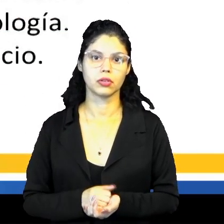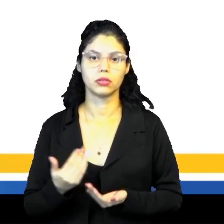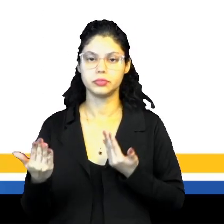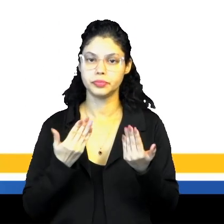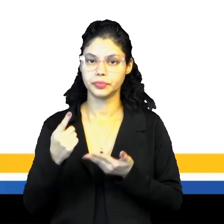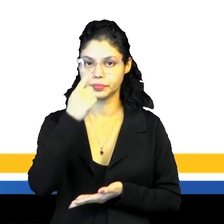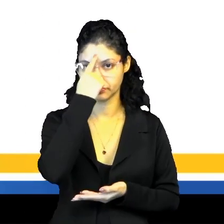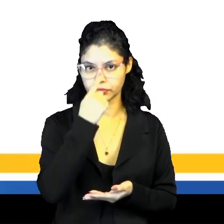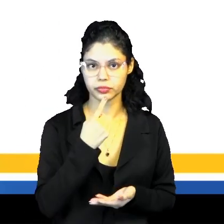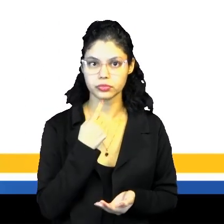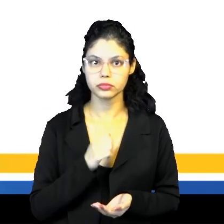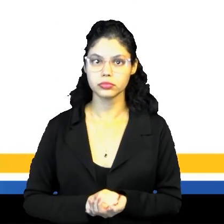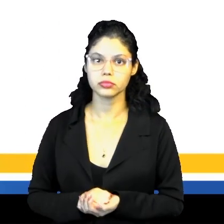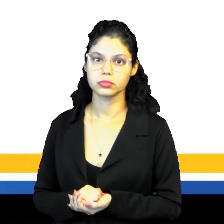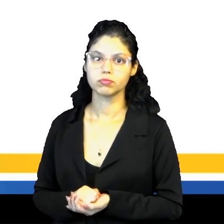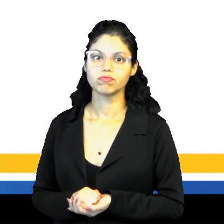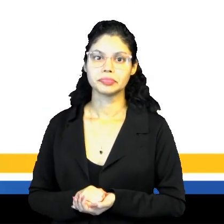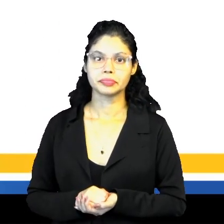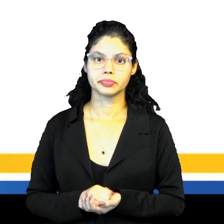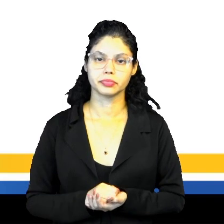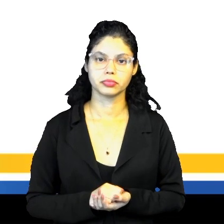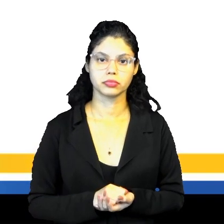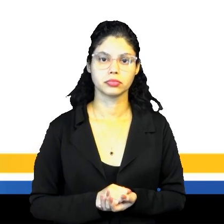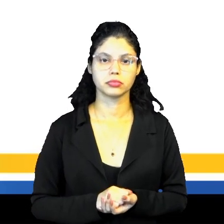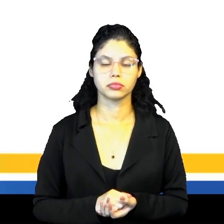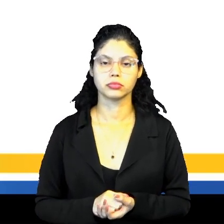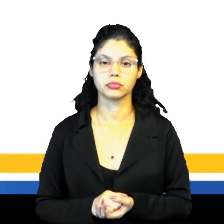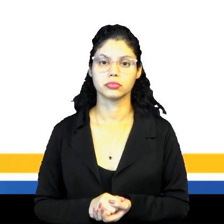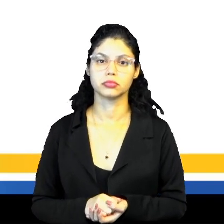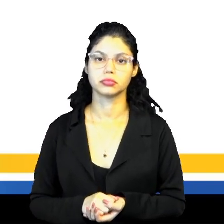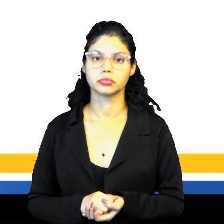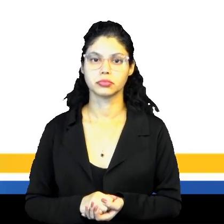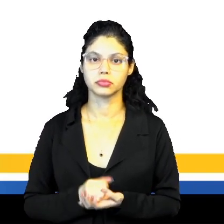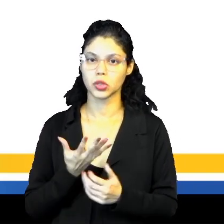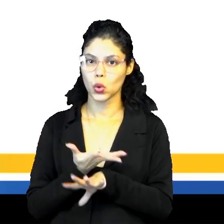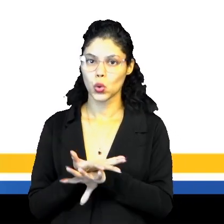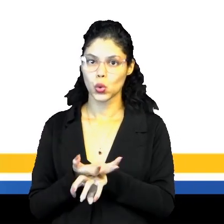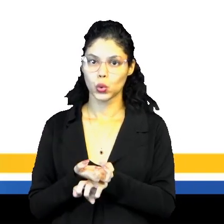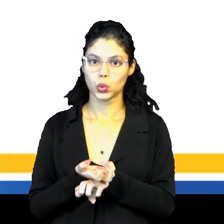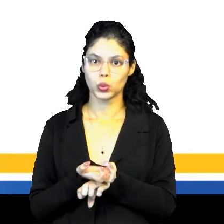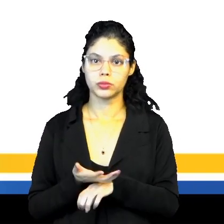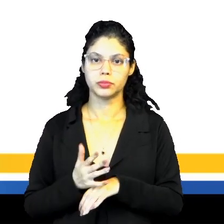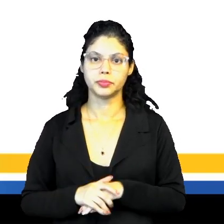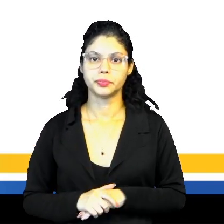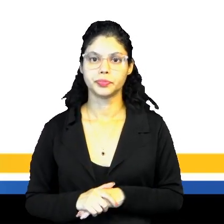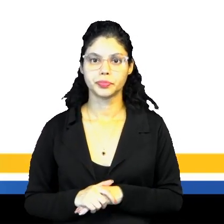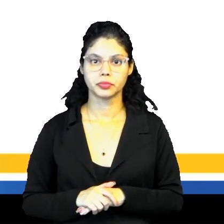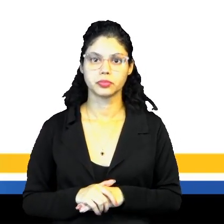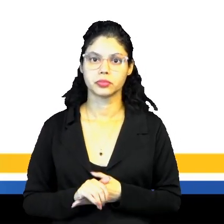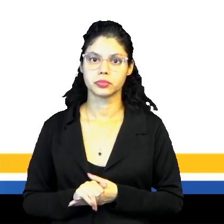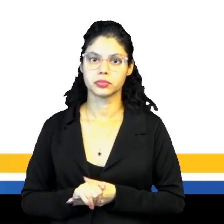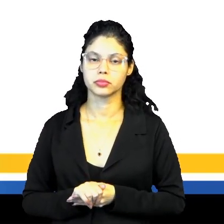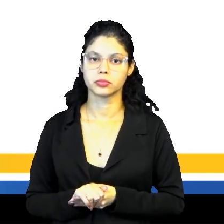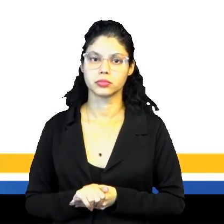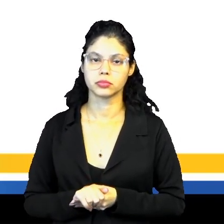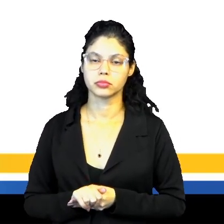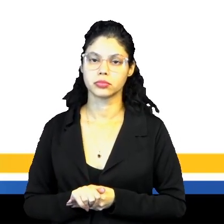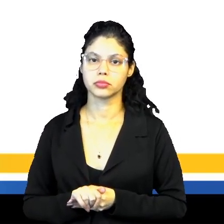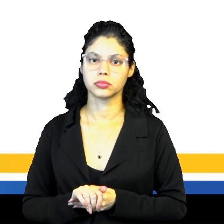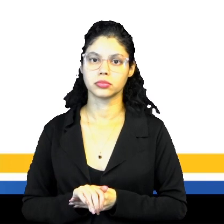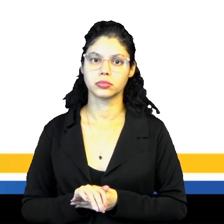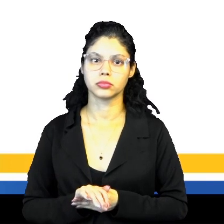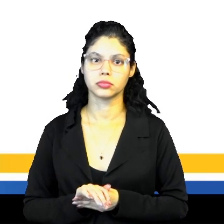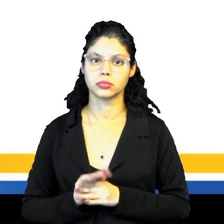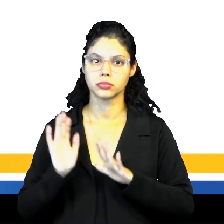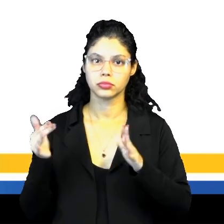relacionada à imagem. Agora vamos lá, temos ali, né? Imagem ali de uma terra bem seca, né? Ou um açude que secou, alguma coisa espécie assim.